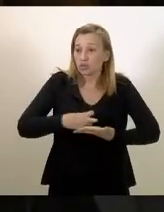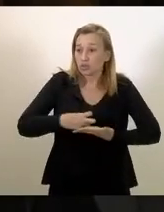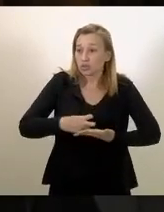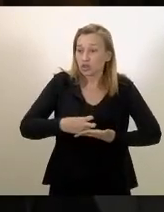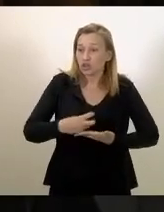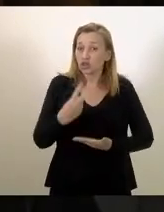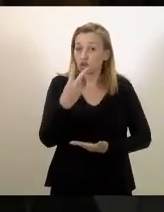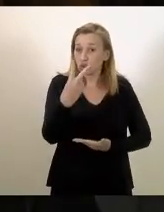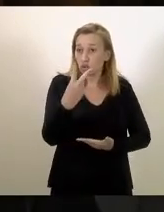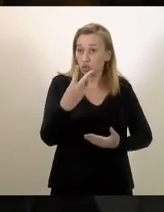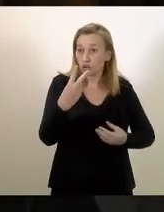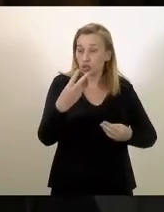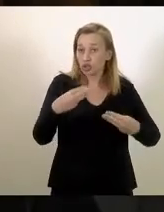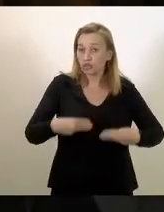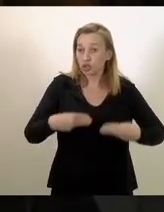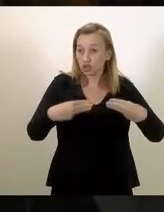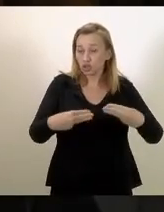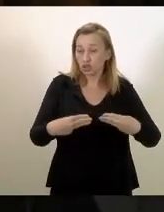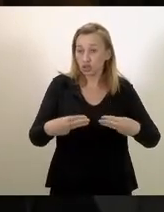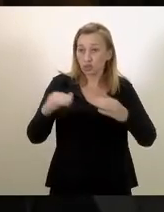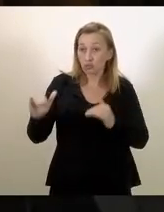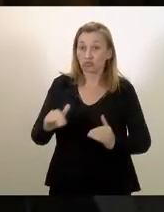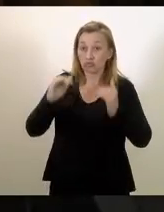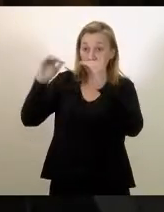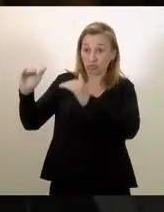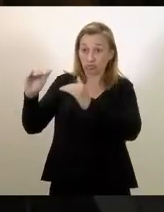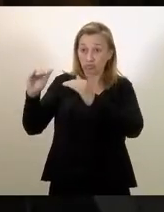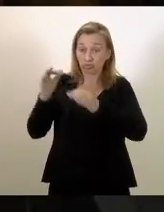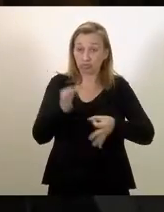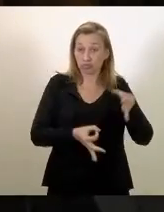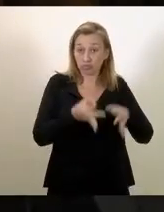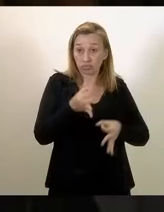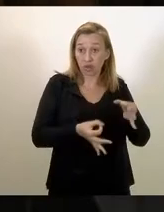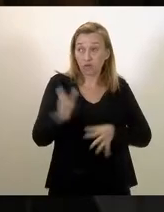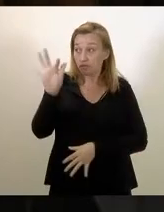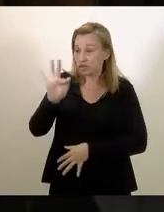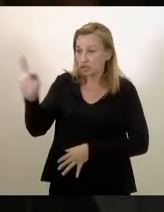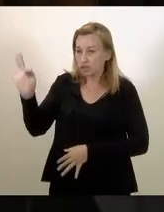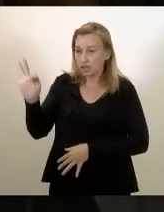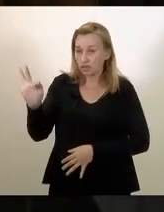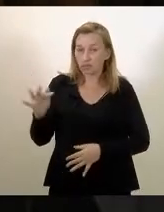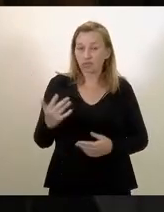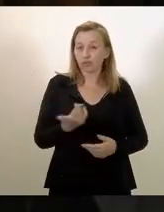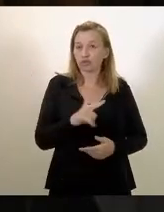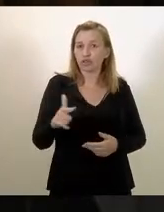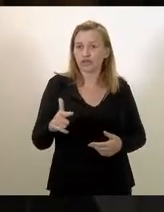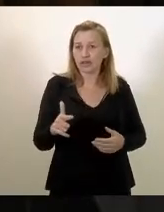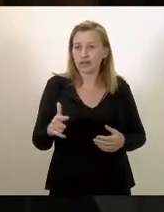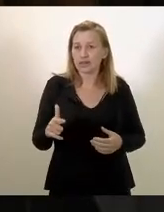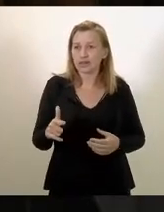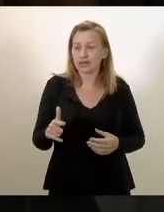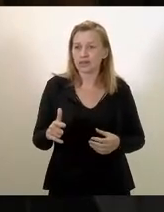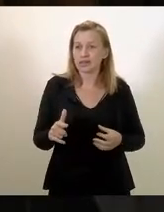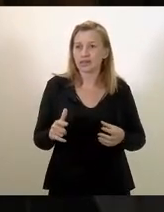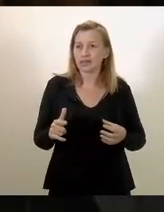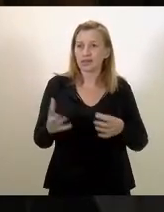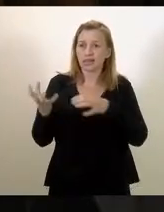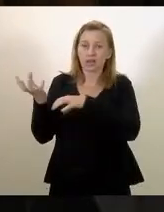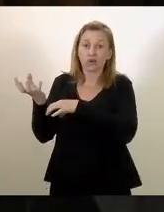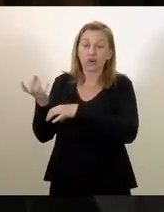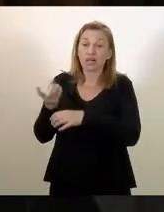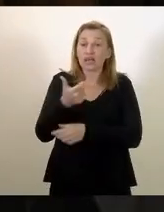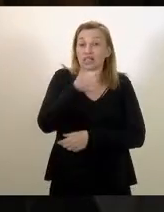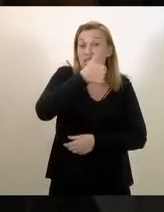ministros do Supremo Tribunal Federal como não houvesse na Câmara cem pedidos de